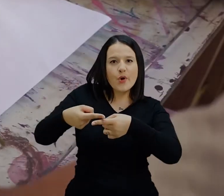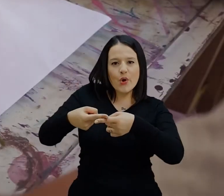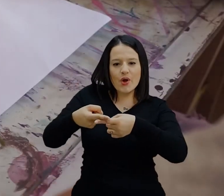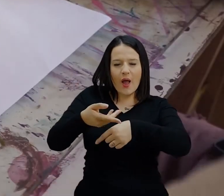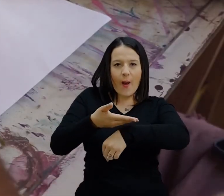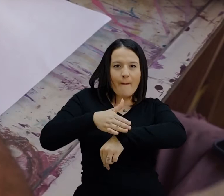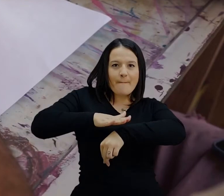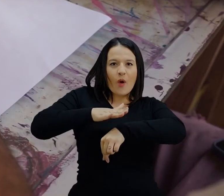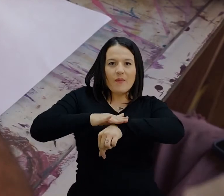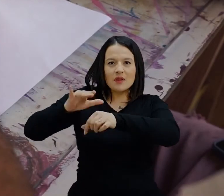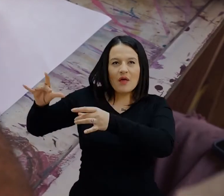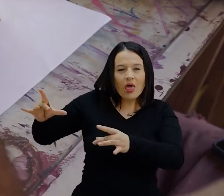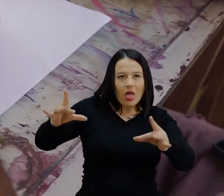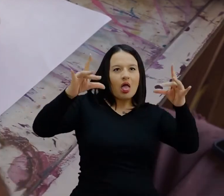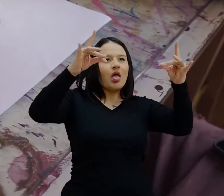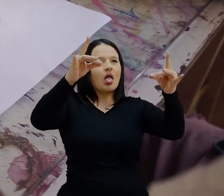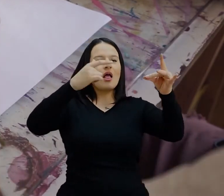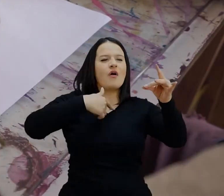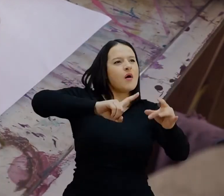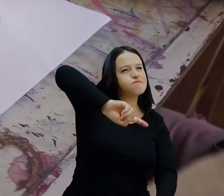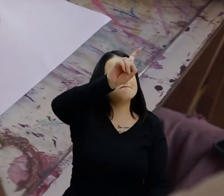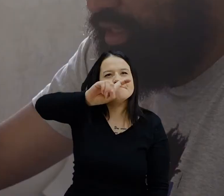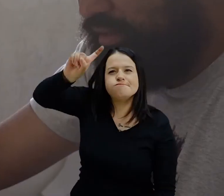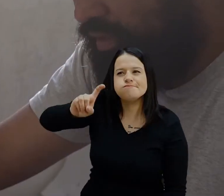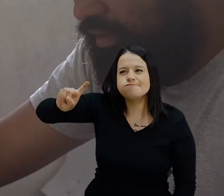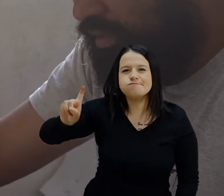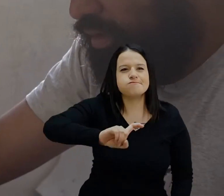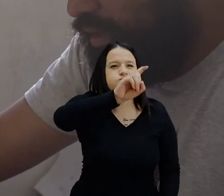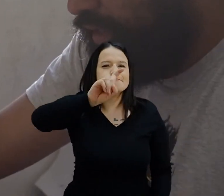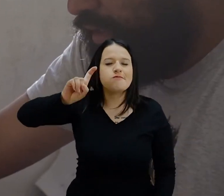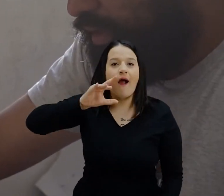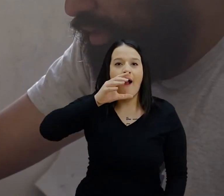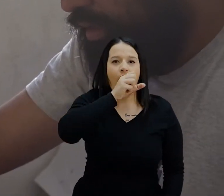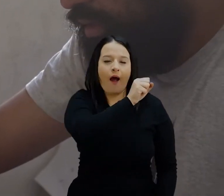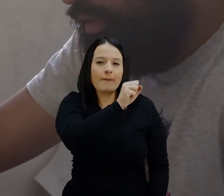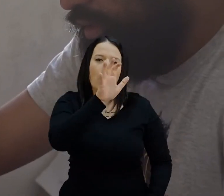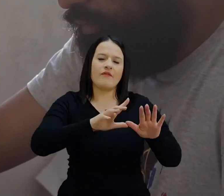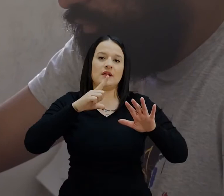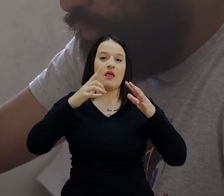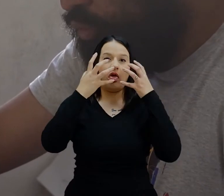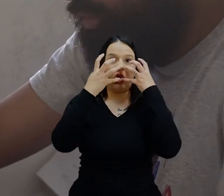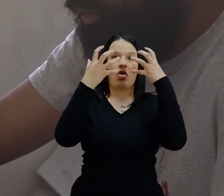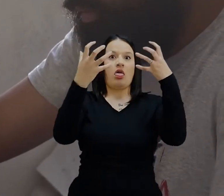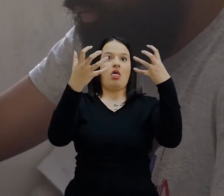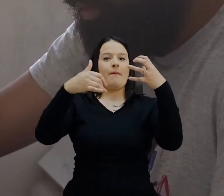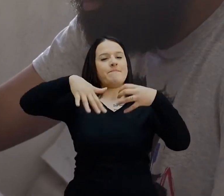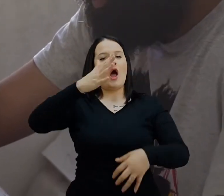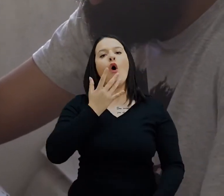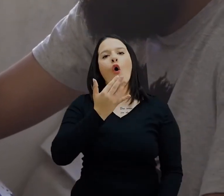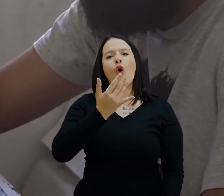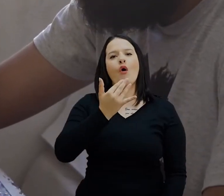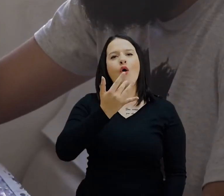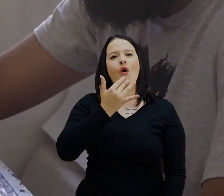hora que for fazer na rua, e às vezes se coloca um volume